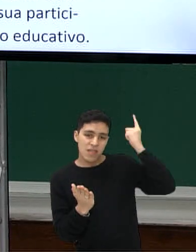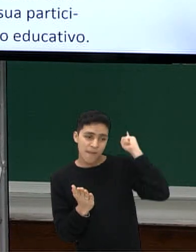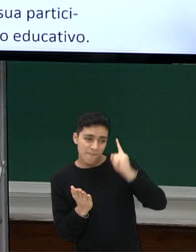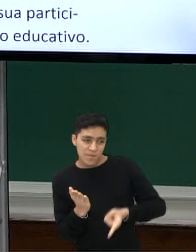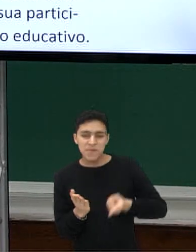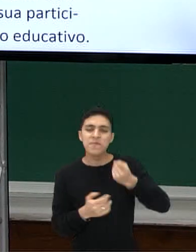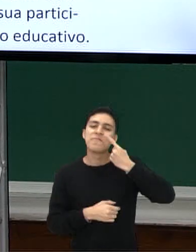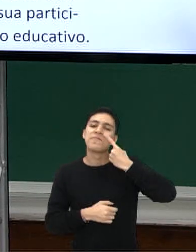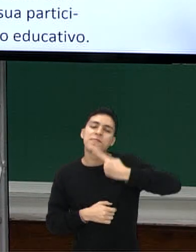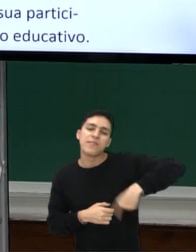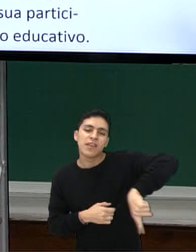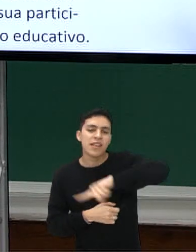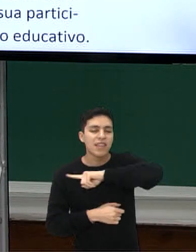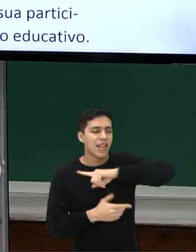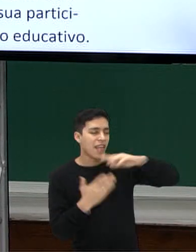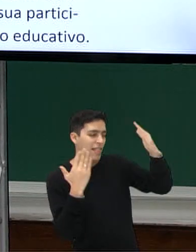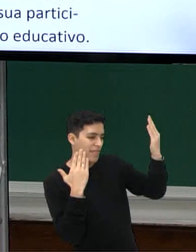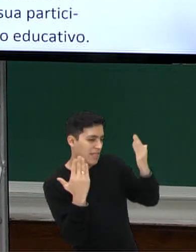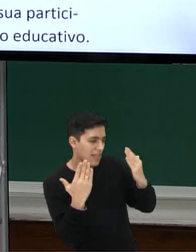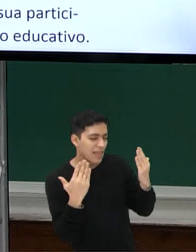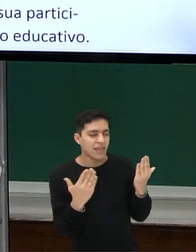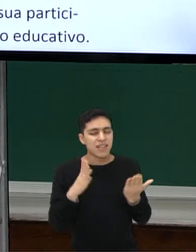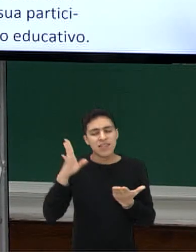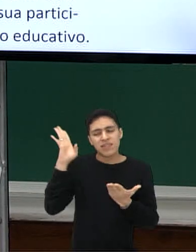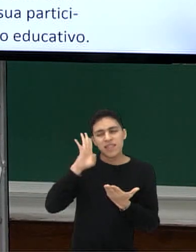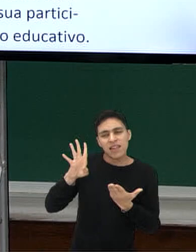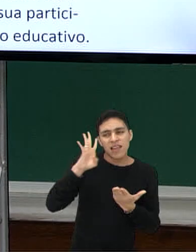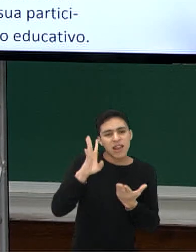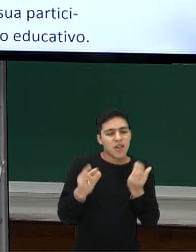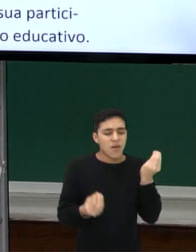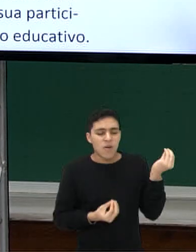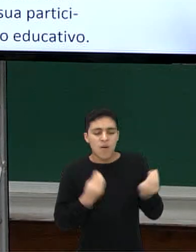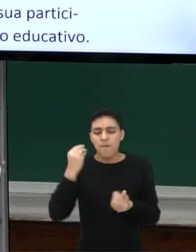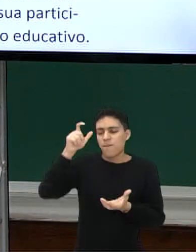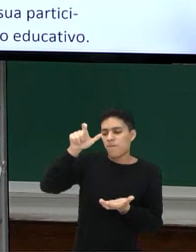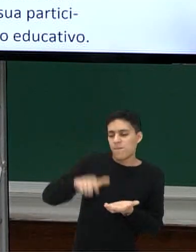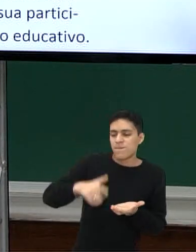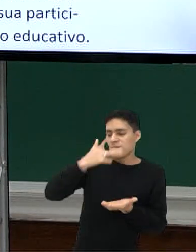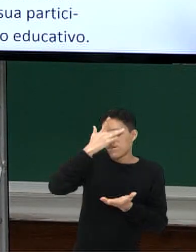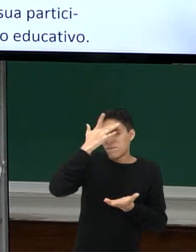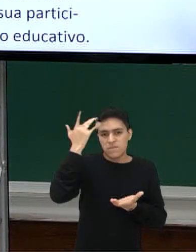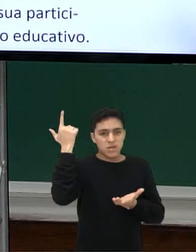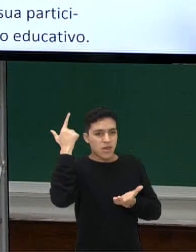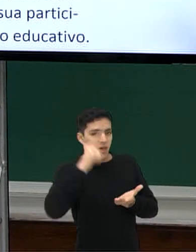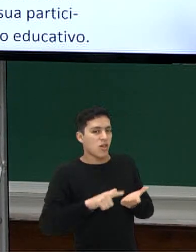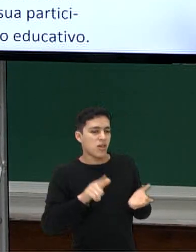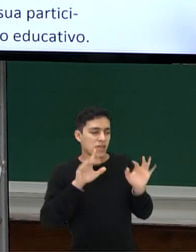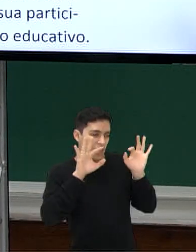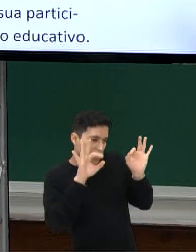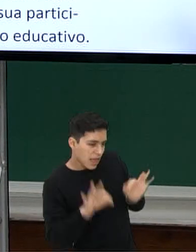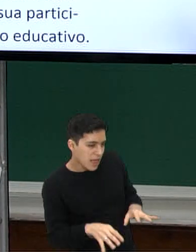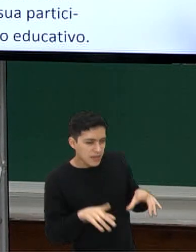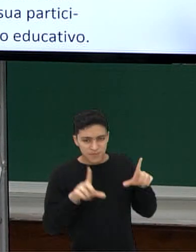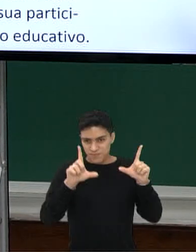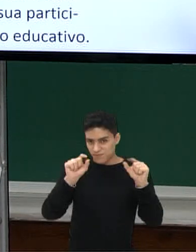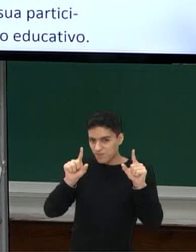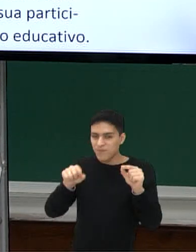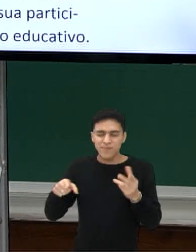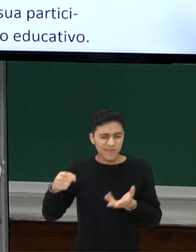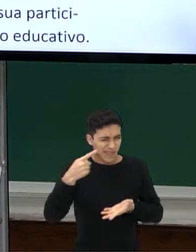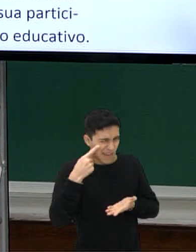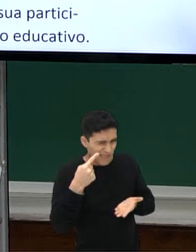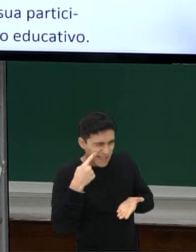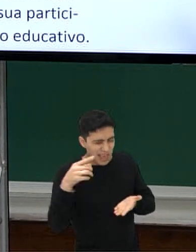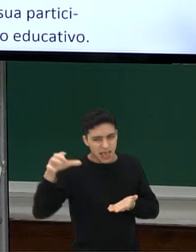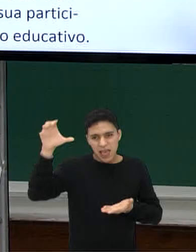para entender, nossa, que legal, como é que ele conseguiu, vamos ver como é que deu certo, o que deu. Vamos ver isso então? Vamos